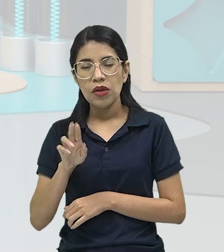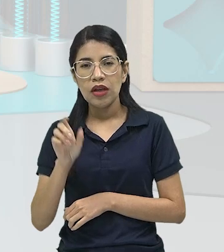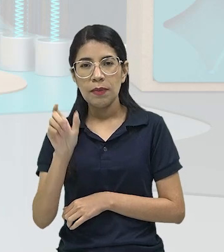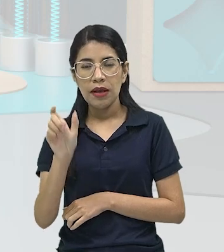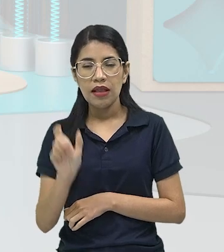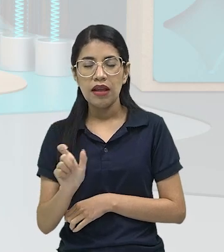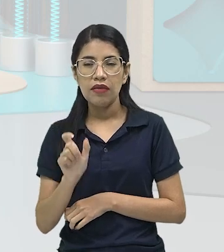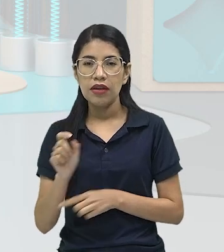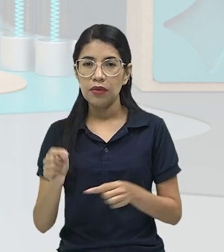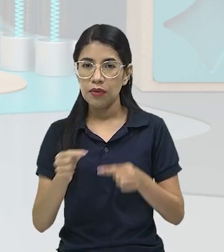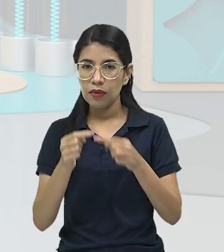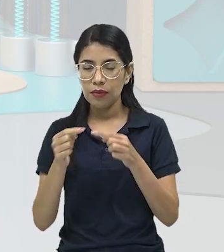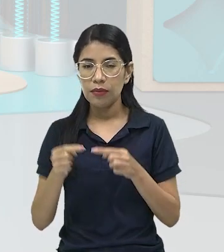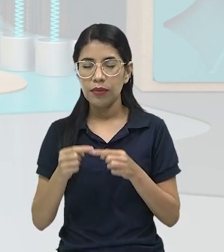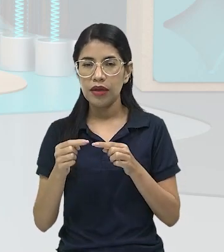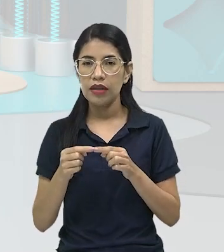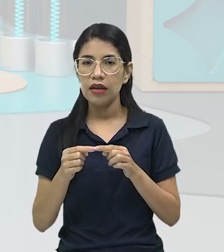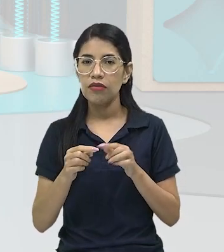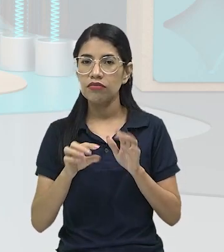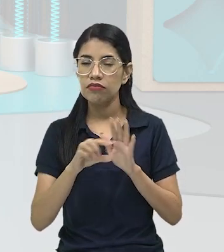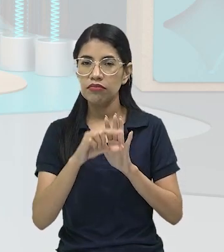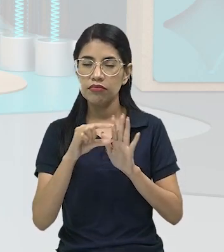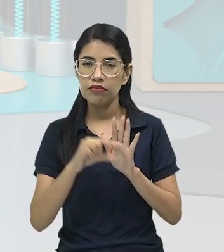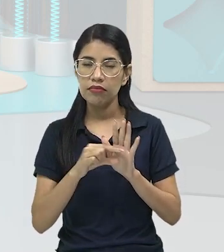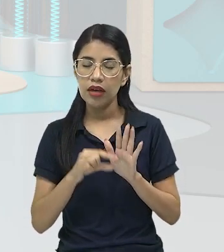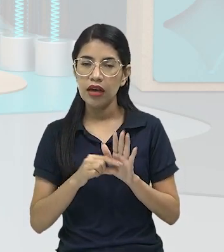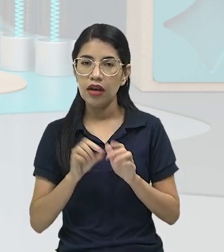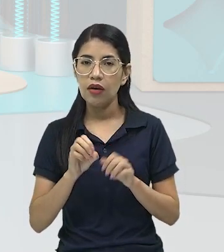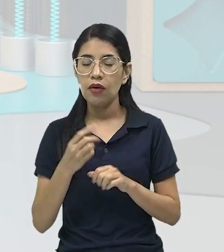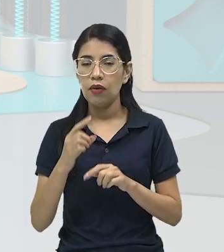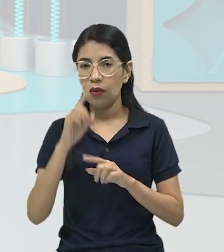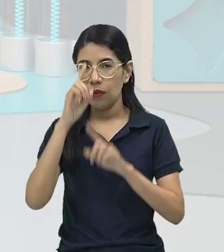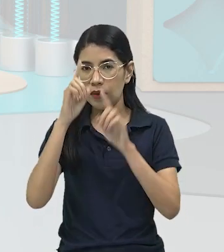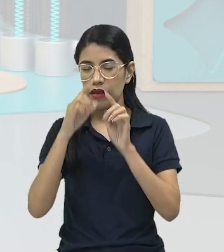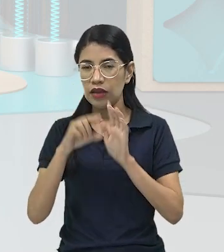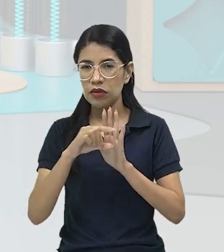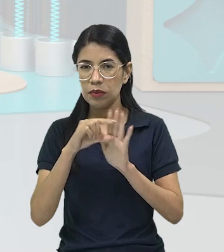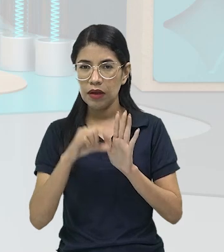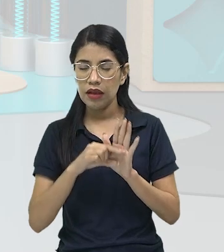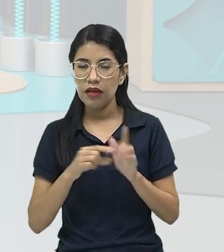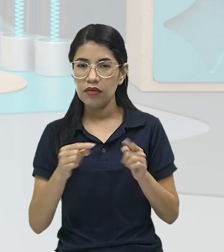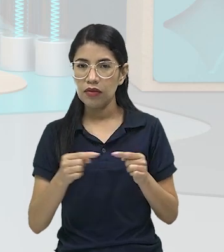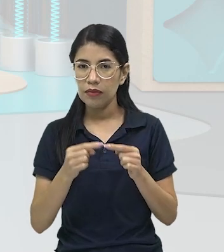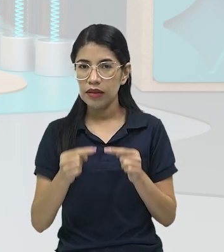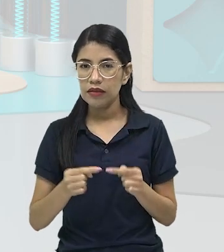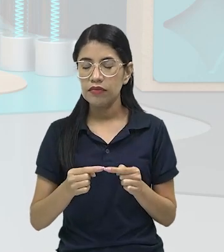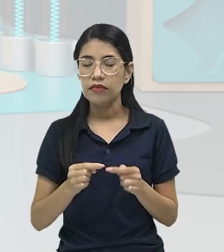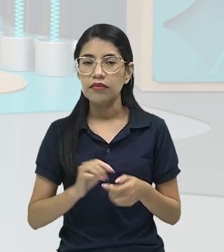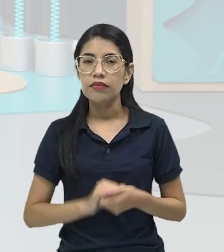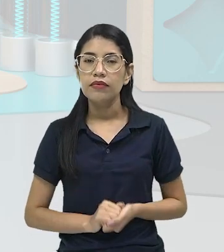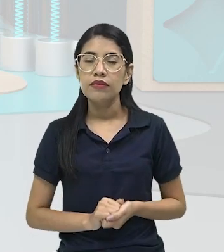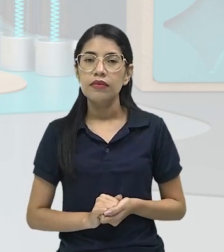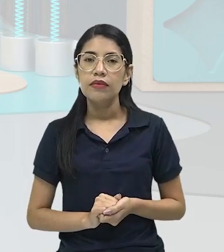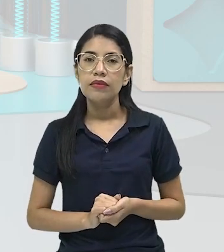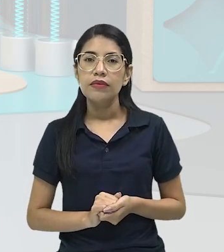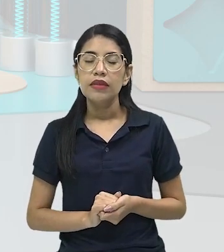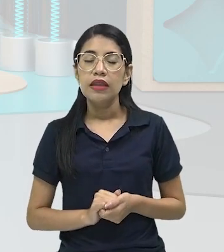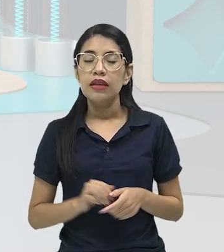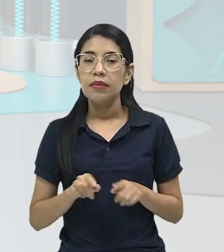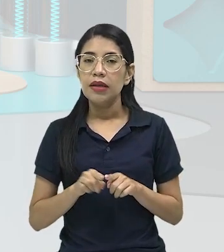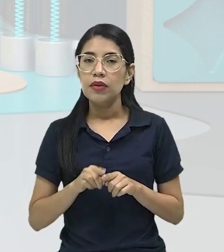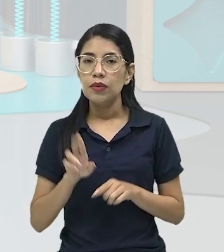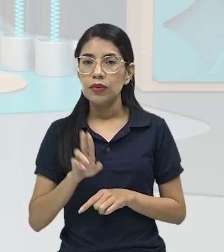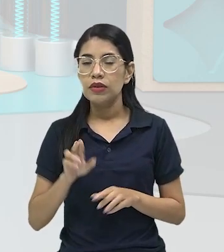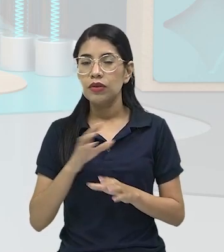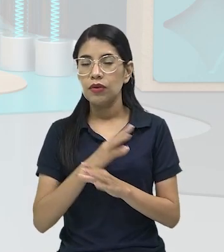com o parágrafo anterior, ou com ideias que estavam no parágrafo anterior, ou mesmo no mesmo parágrafo, se eu estou usando conjunções que